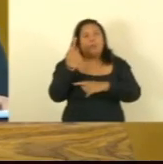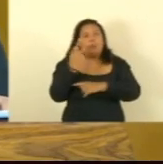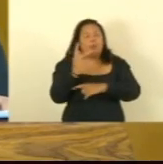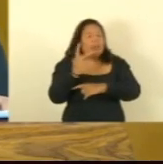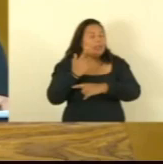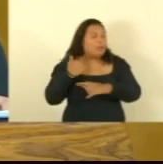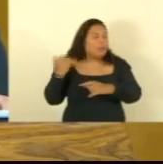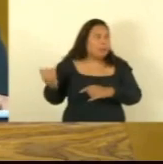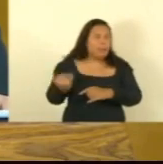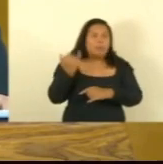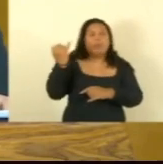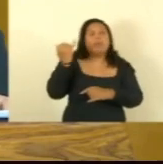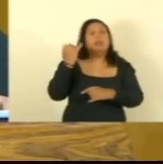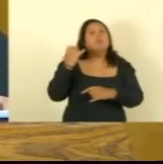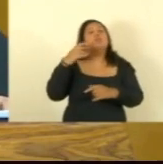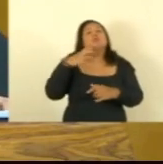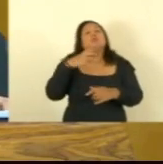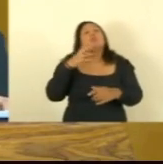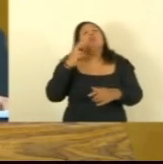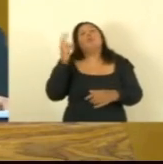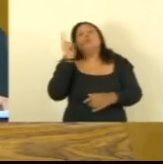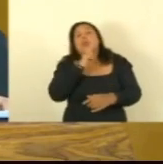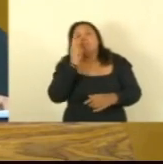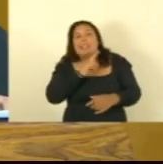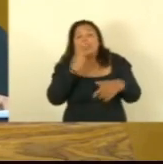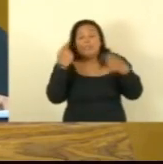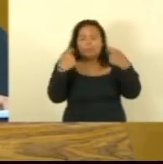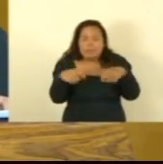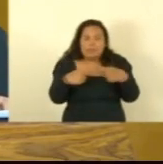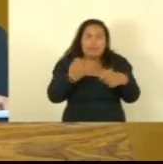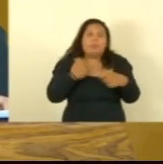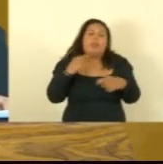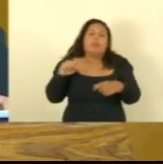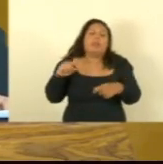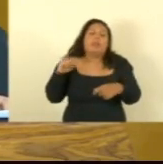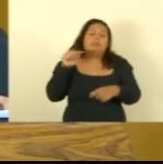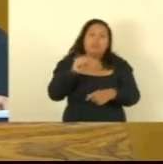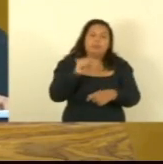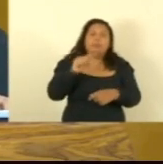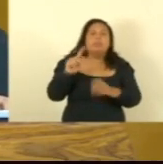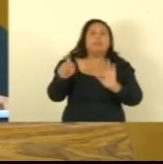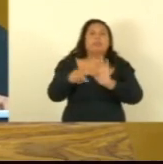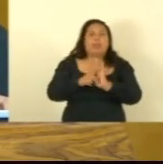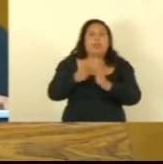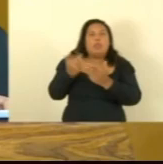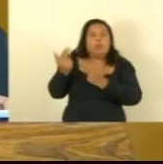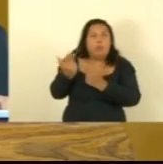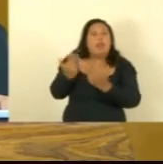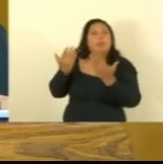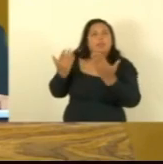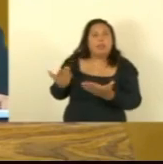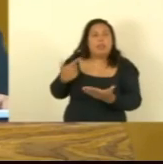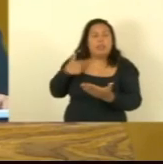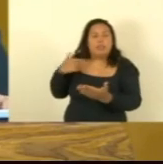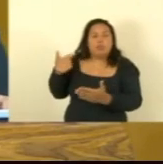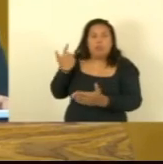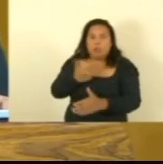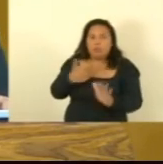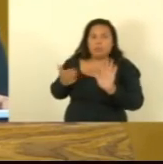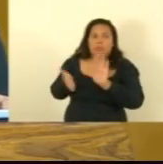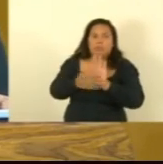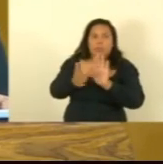imprescindível, urgente e necessário para esta, como esta que estamos